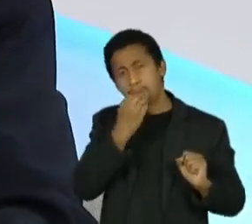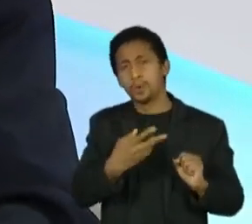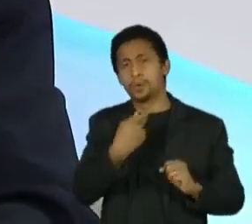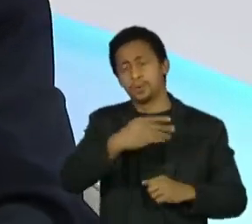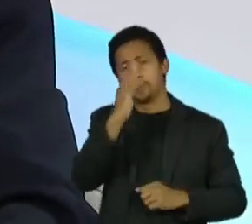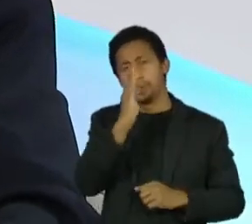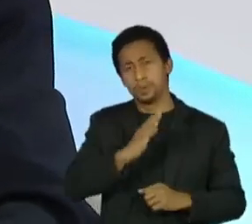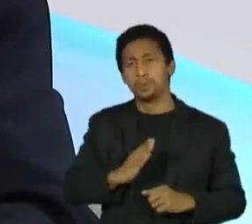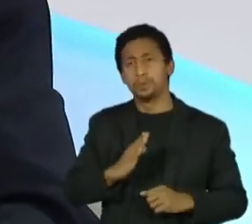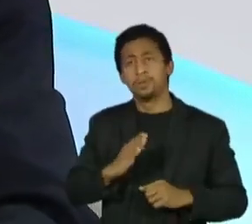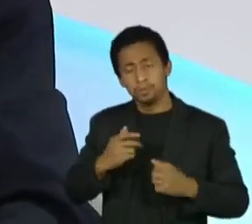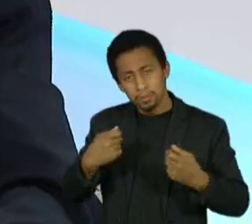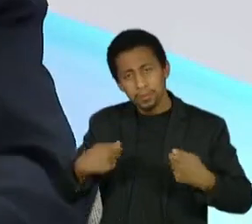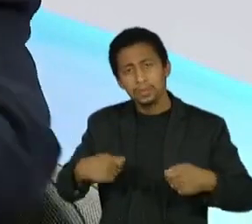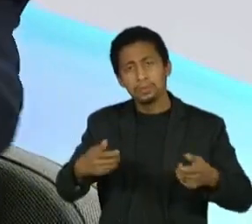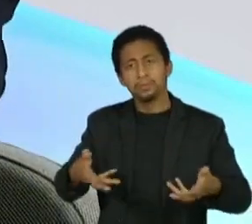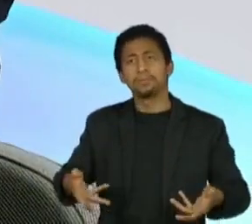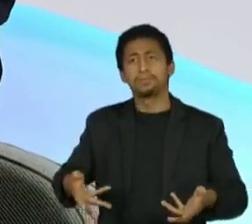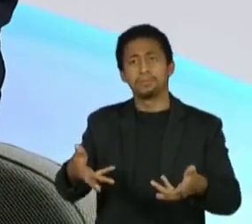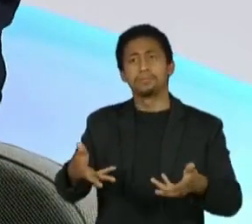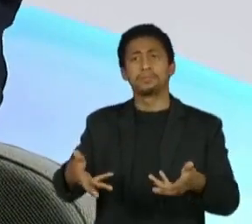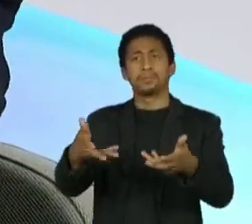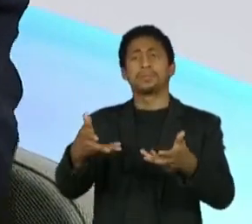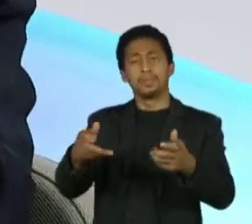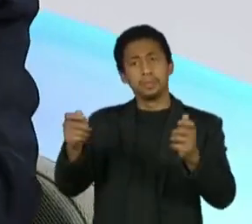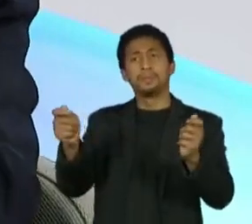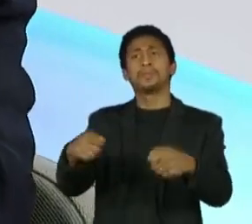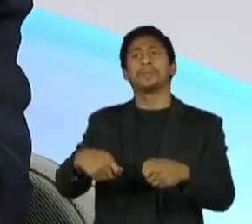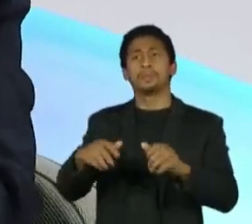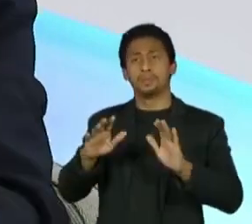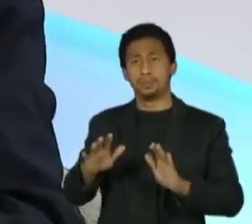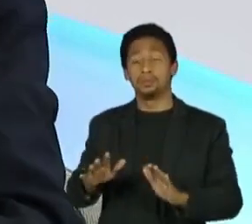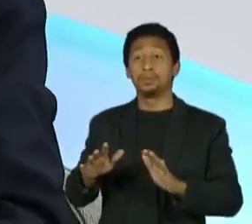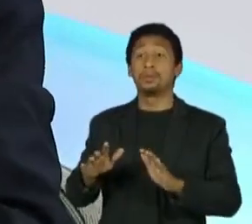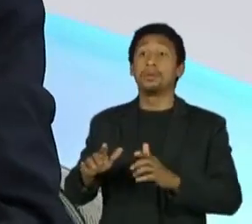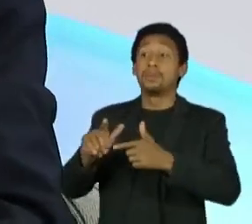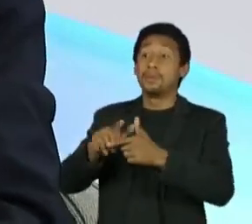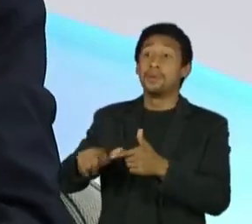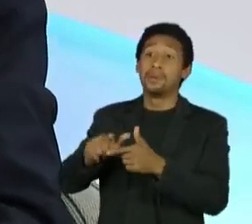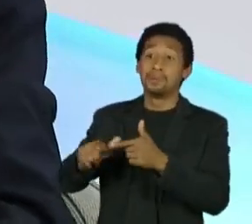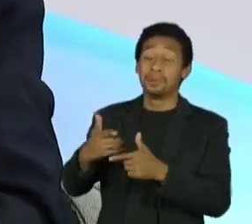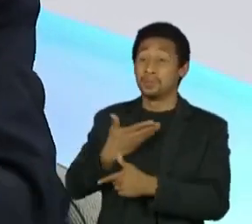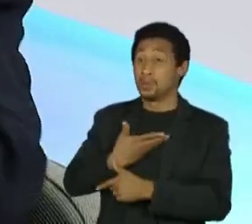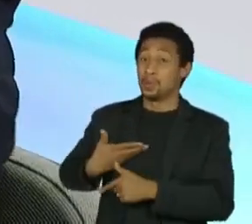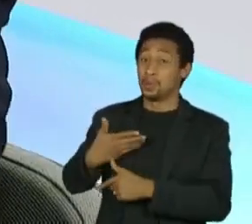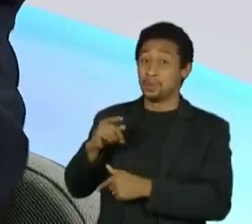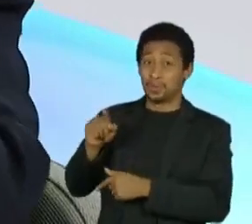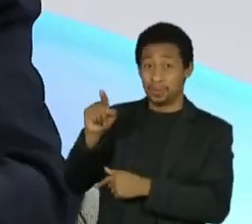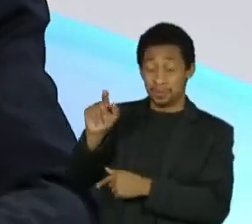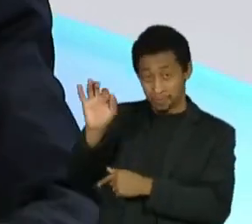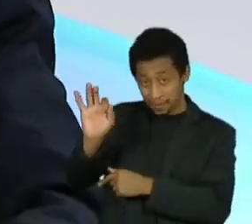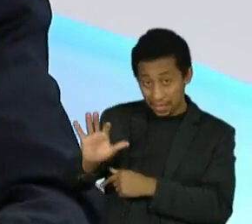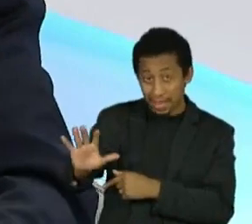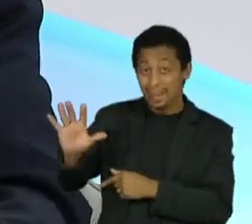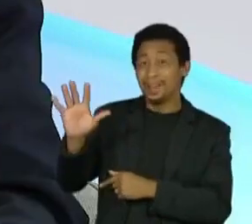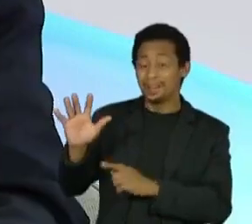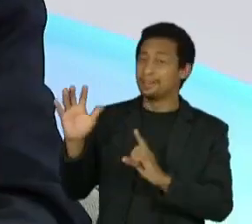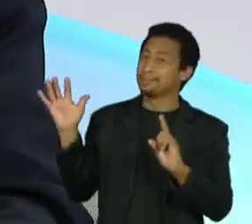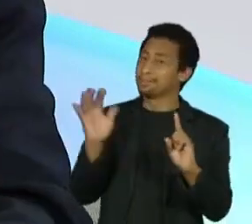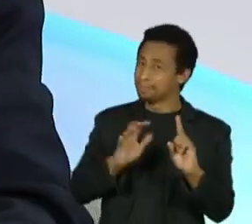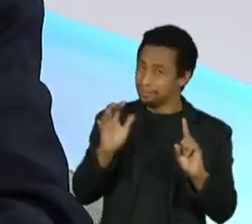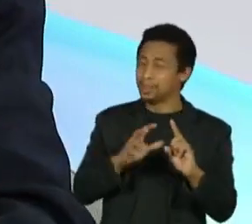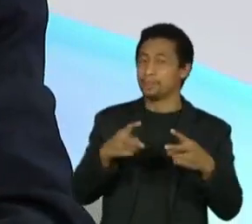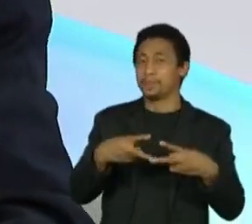importante ao que eles são capazes de fazer acho que eles são sensíveis aos problemas que o governo tá tá colocando aqui e eu acho que eles vão